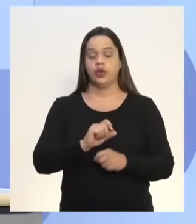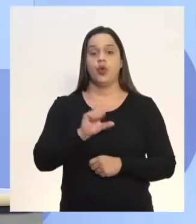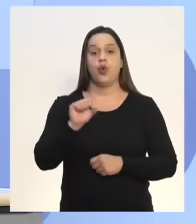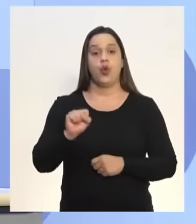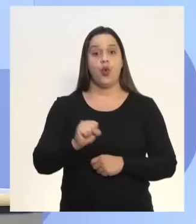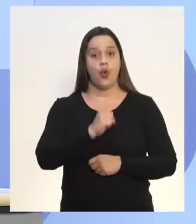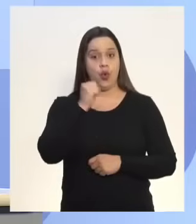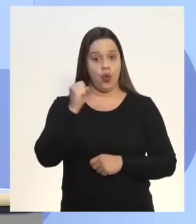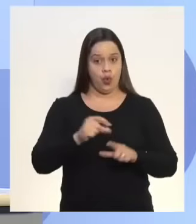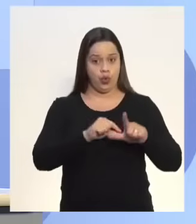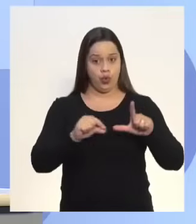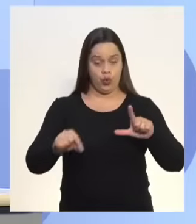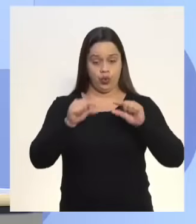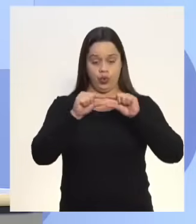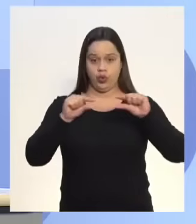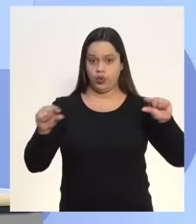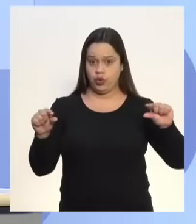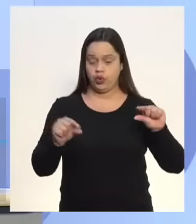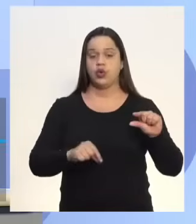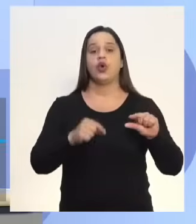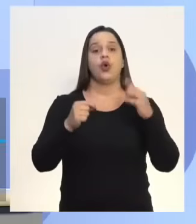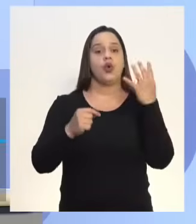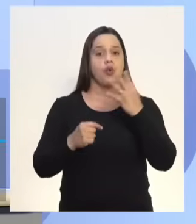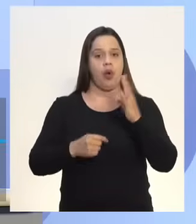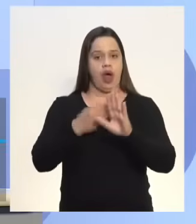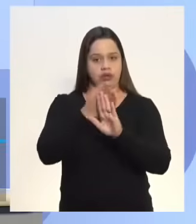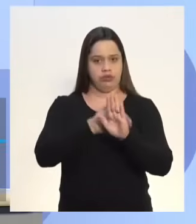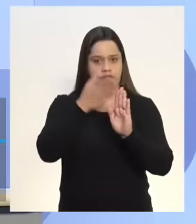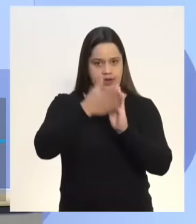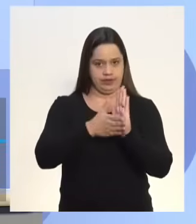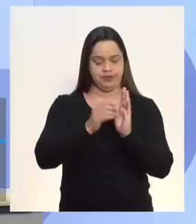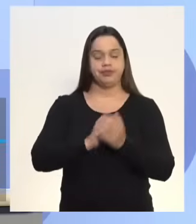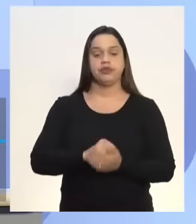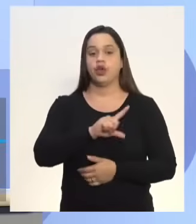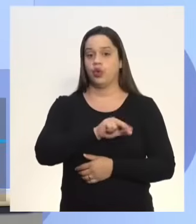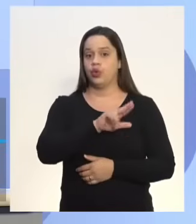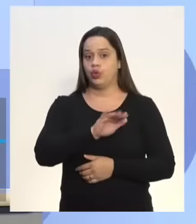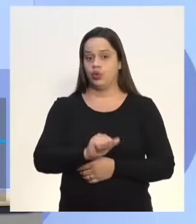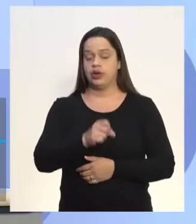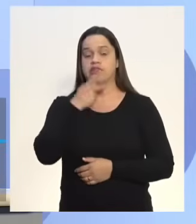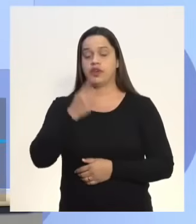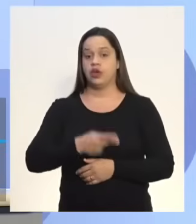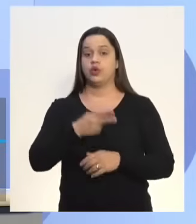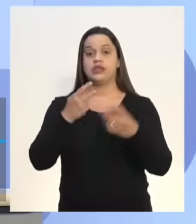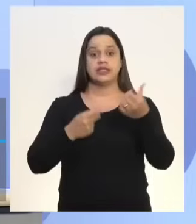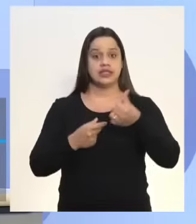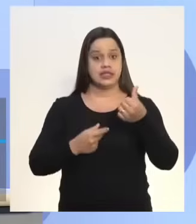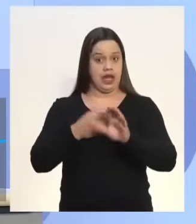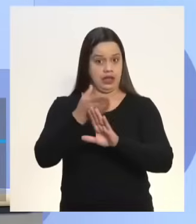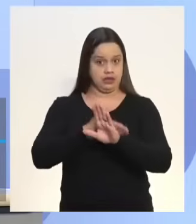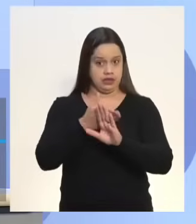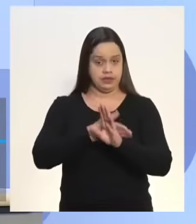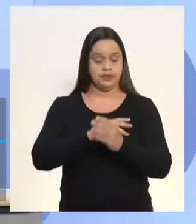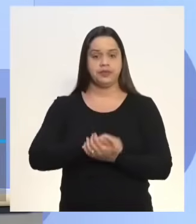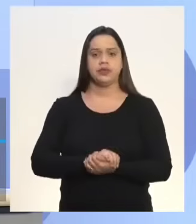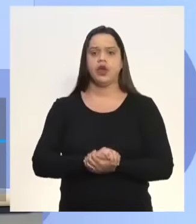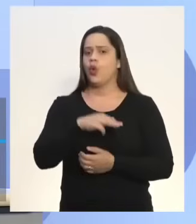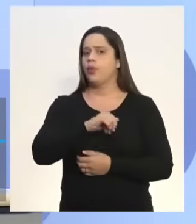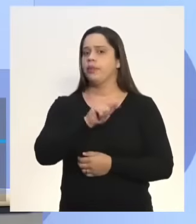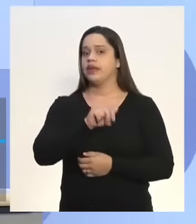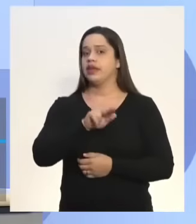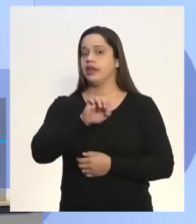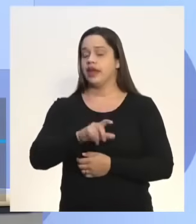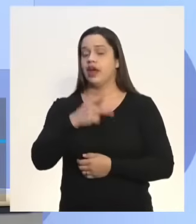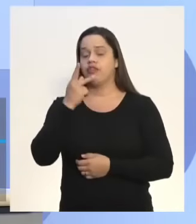vértices, 12 arestas, 4 faces. Ok, O Lucas disse 6 faces. ok. O Miguel, ele só colocou